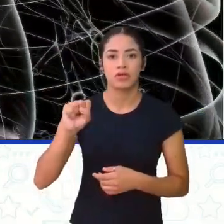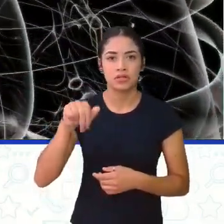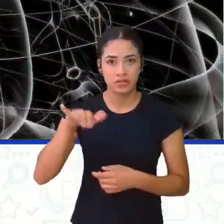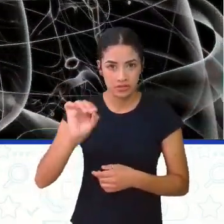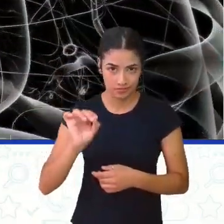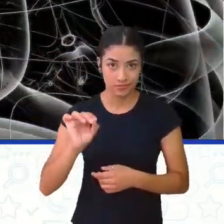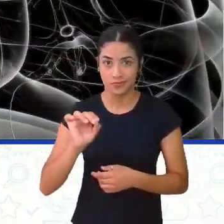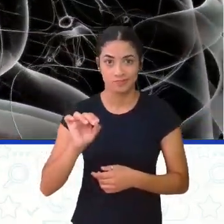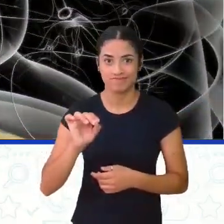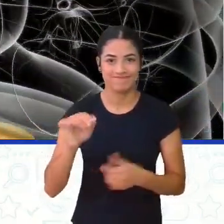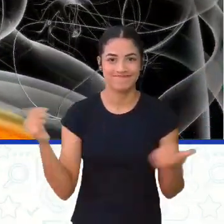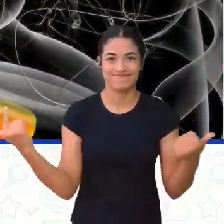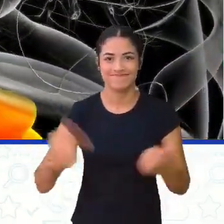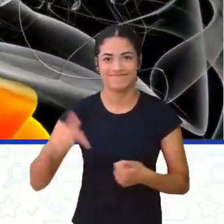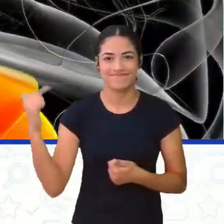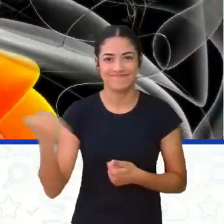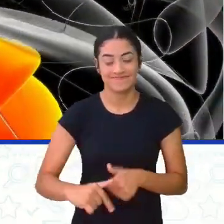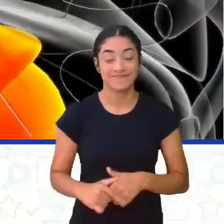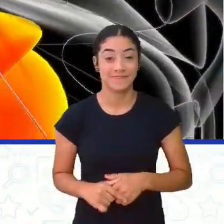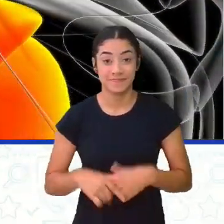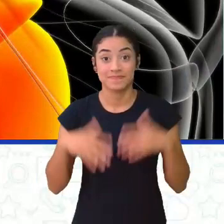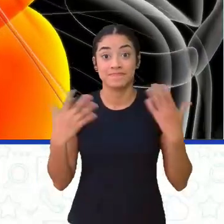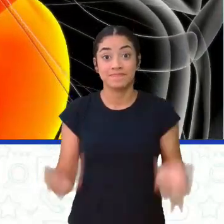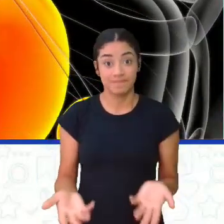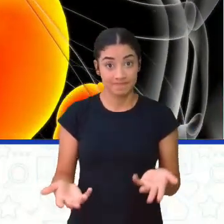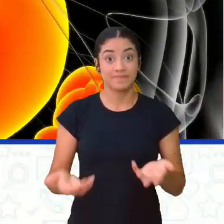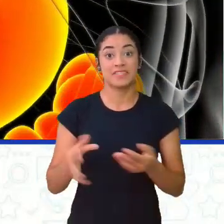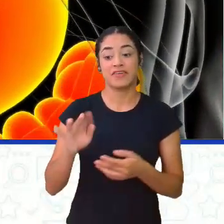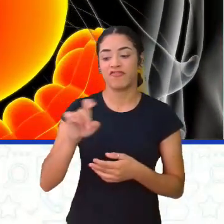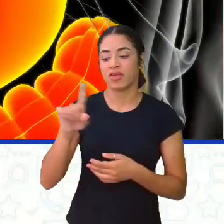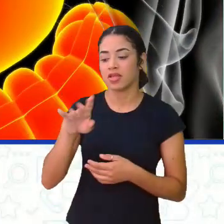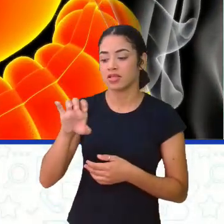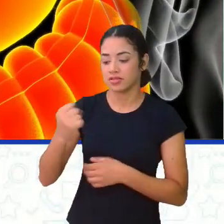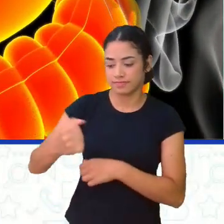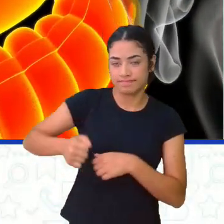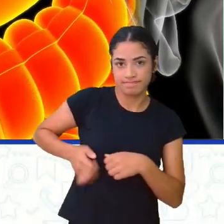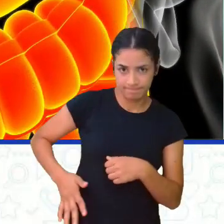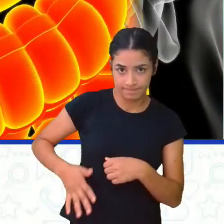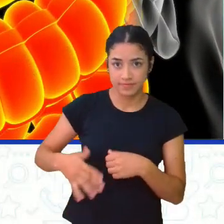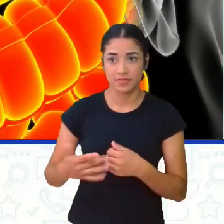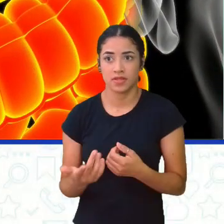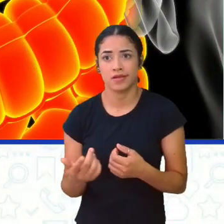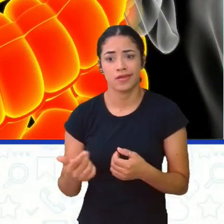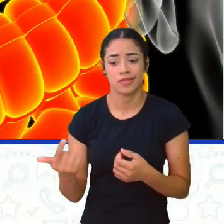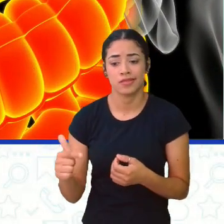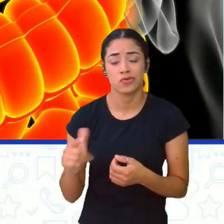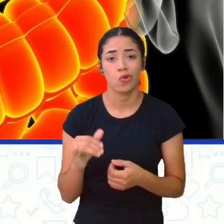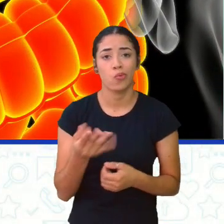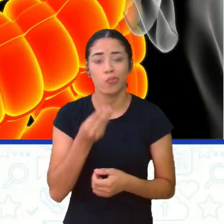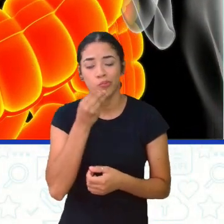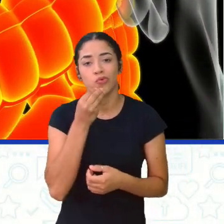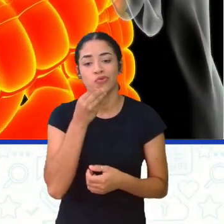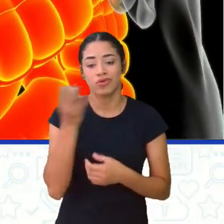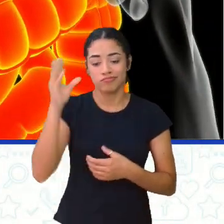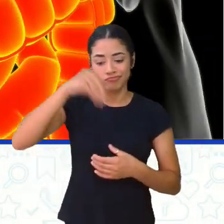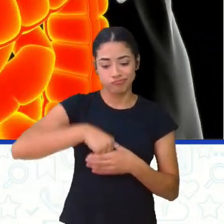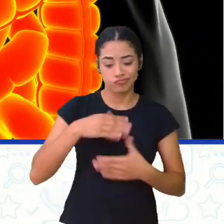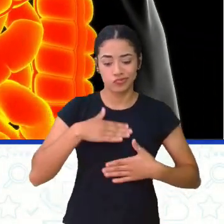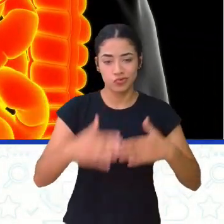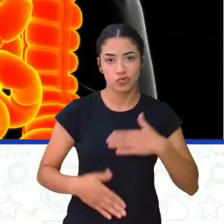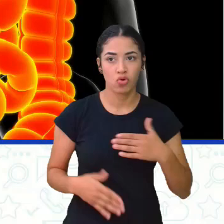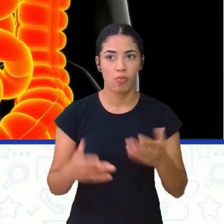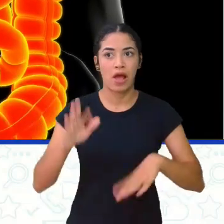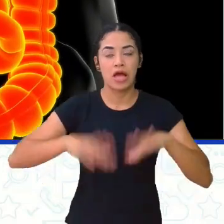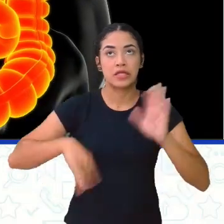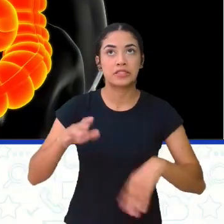Adriana, não é excreção. Porque essas fezes, elas não tiveram nem a oportunidade de entrar no nosso corpo. Foi uma mastigação mal